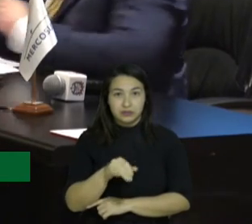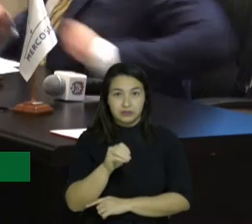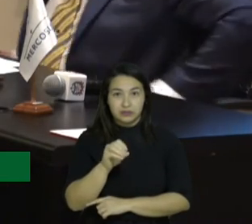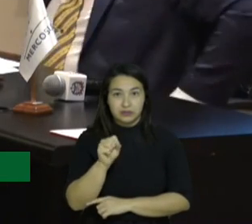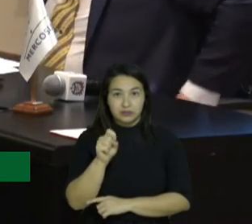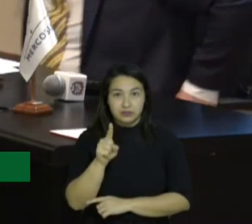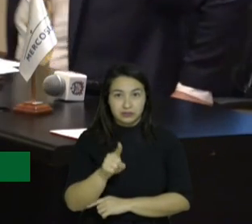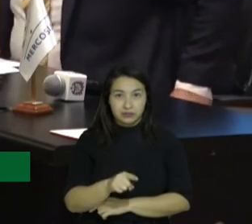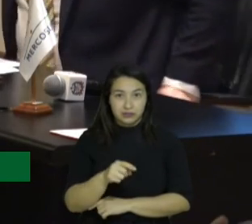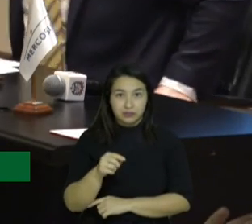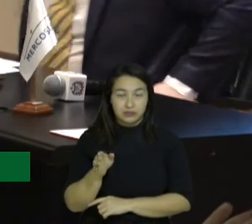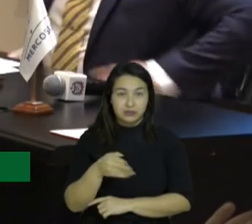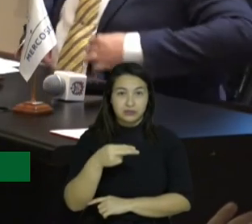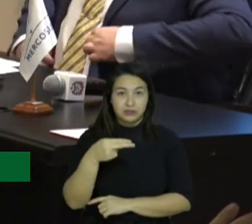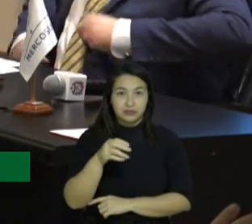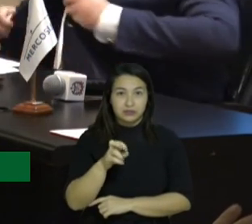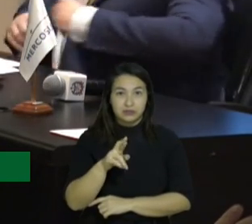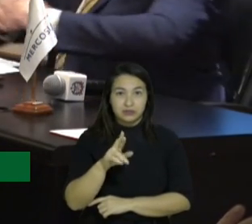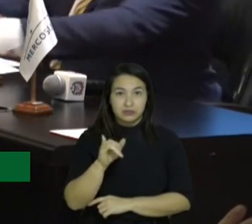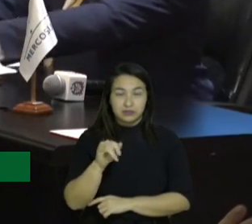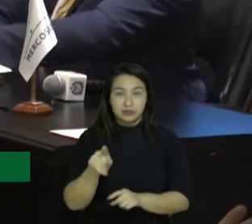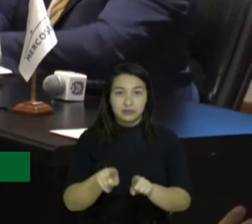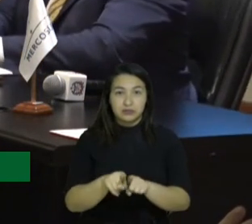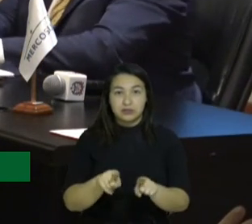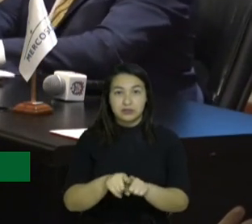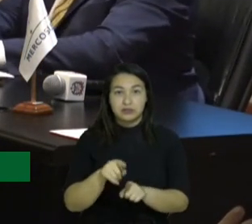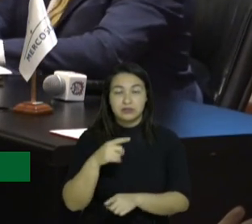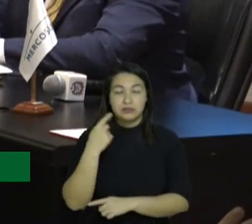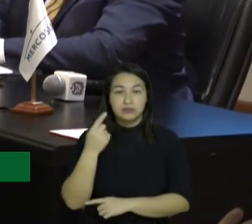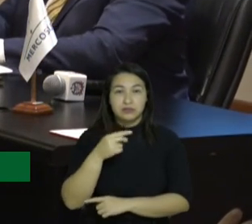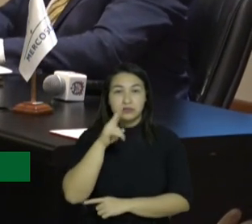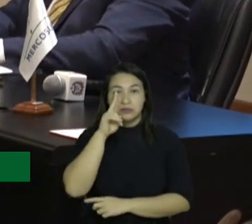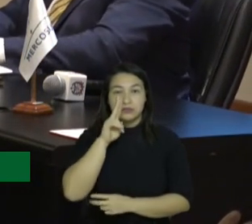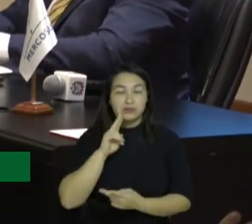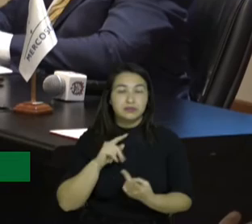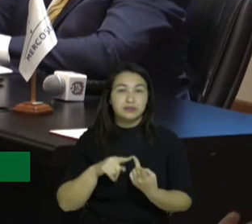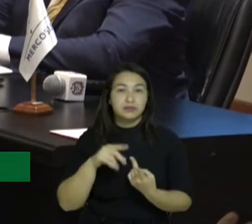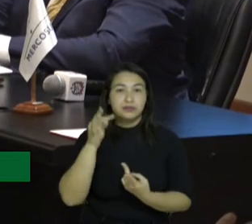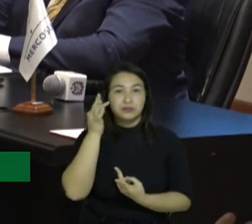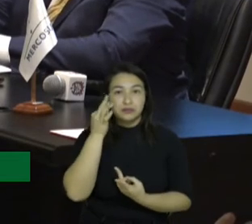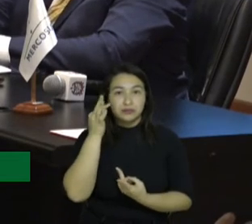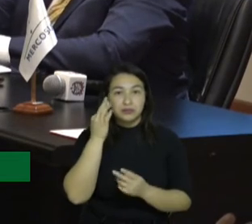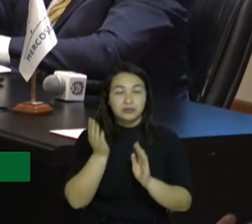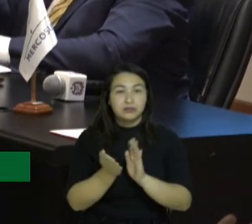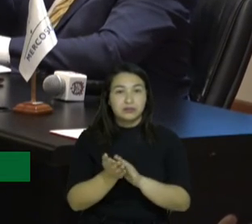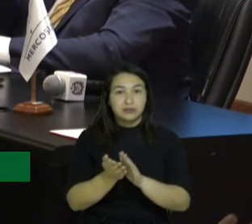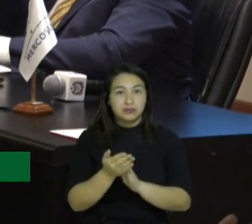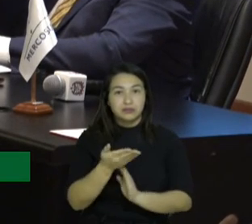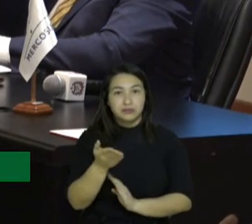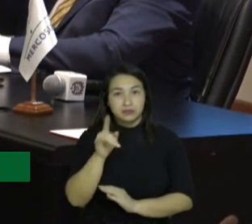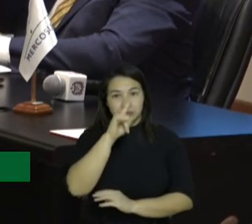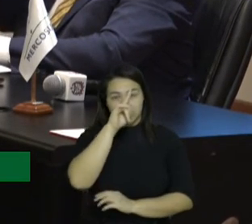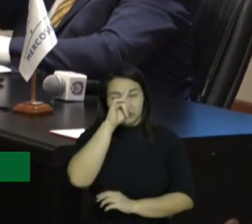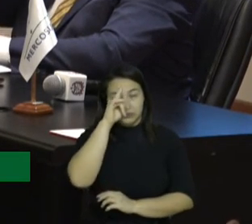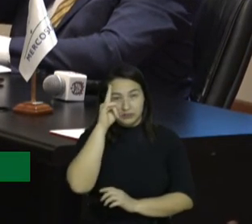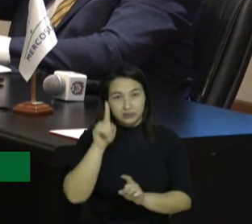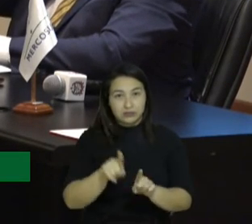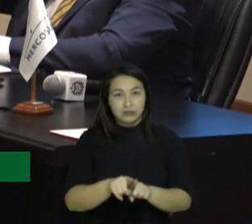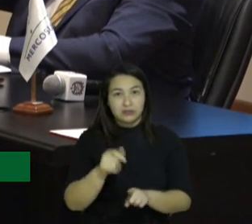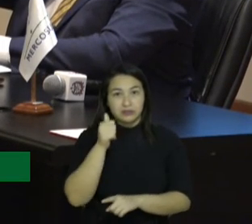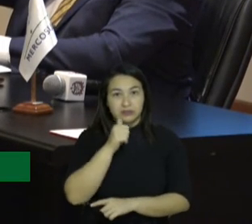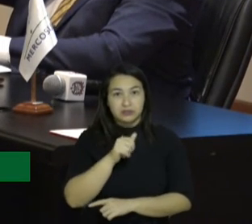Santos eh os deputados Fernando Kelin e Ivan nates parabenizando pela iniciativa e também a Raquel que com tanta